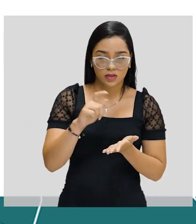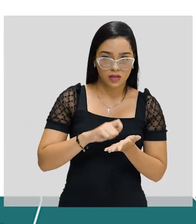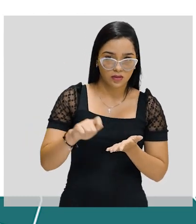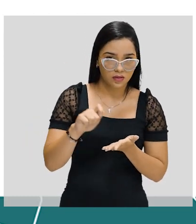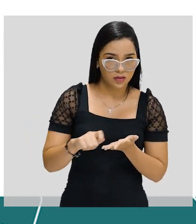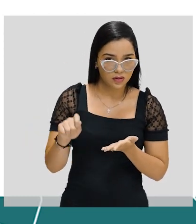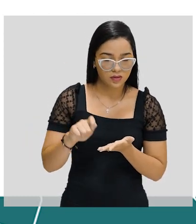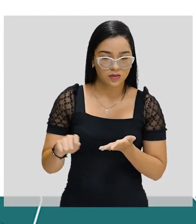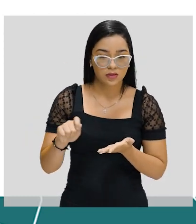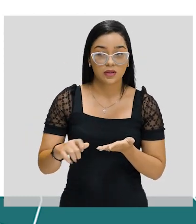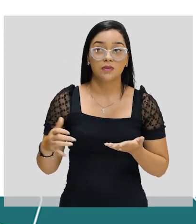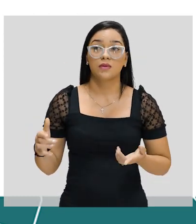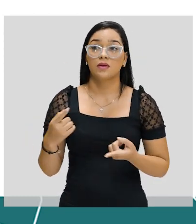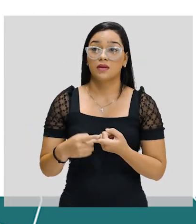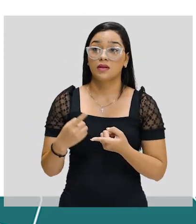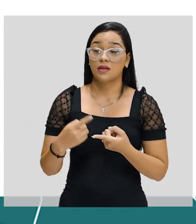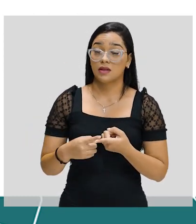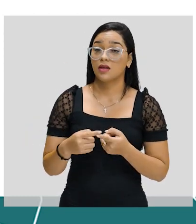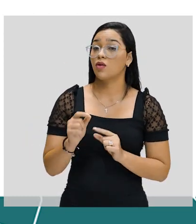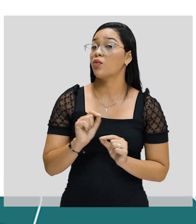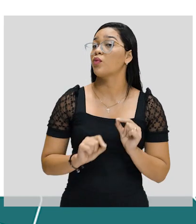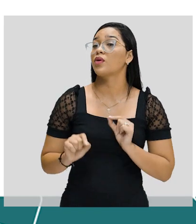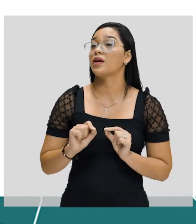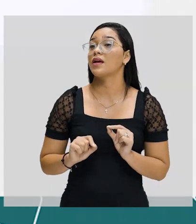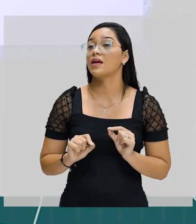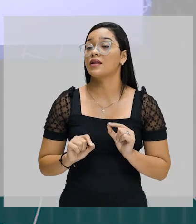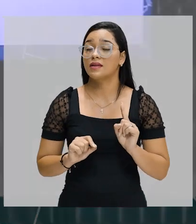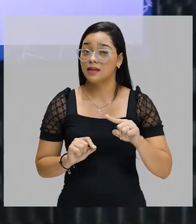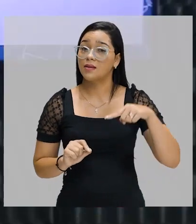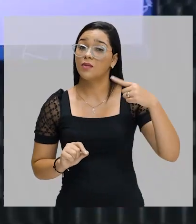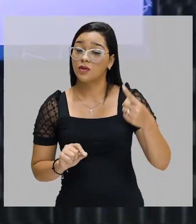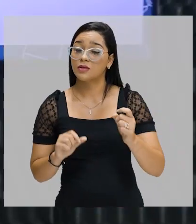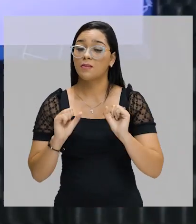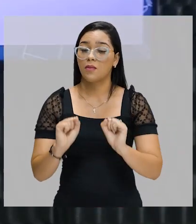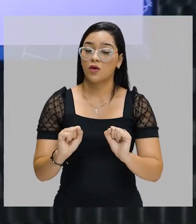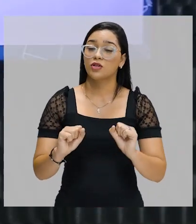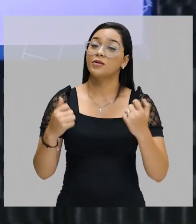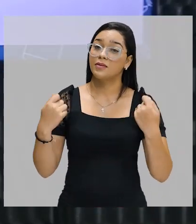anotações, ok? Faça os seus registros, porque posteriormente você pode